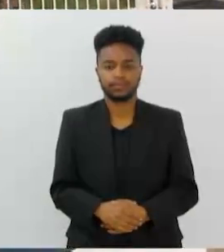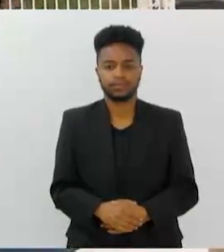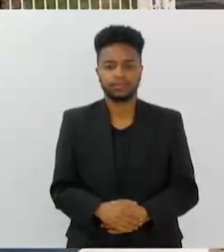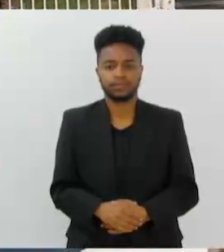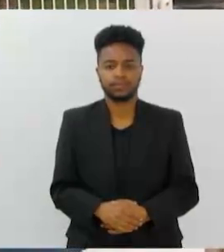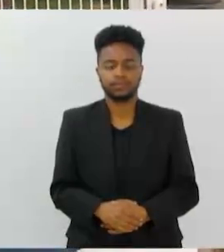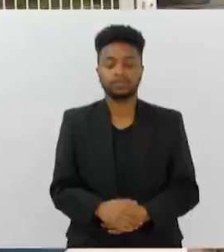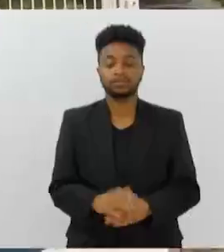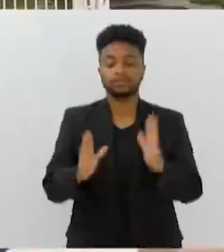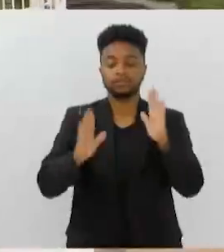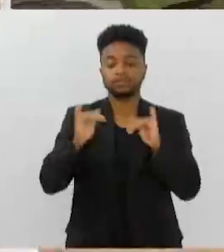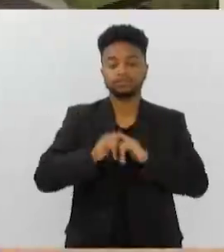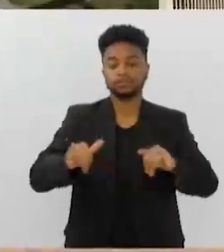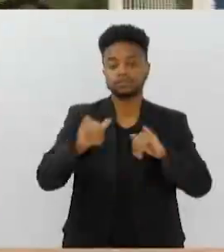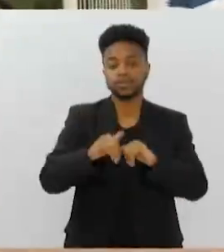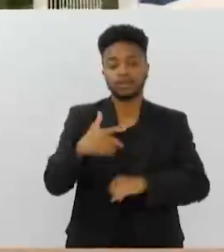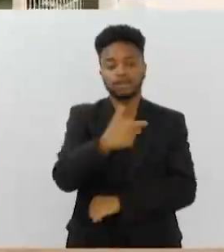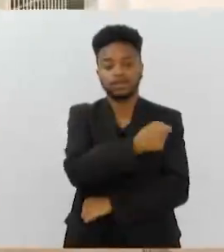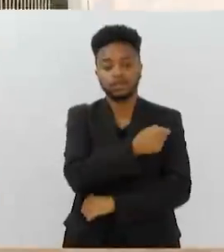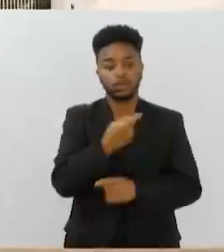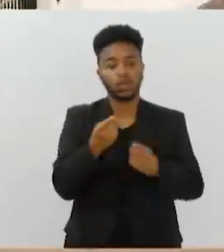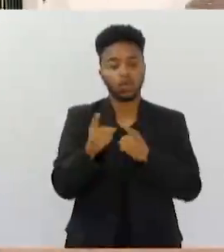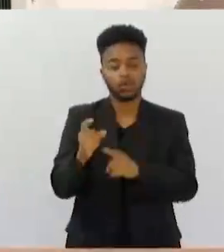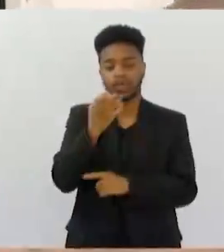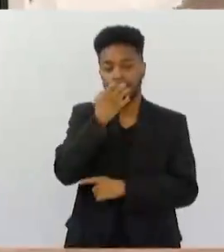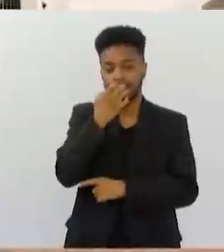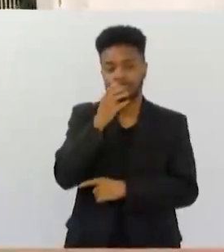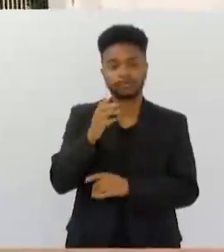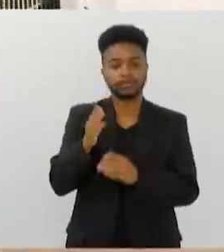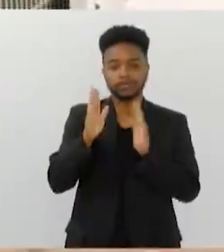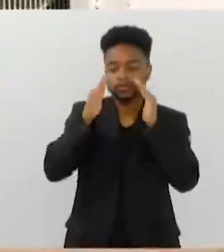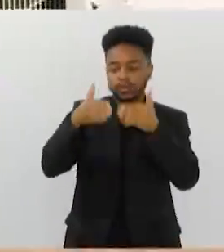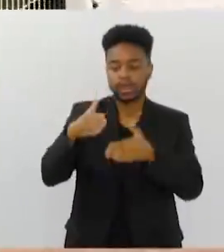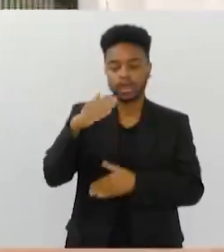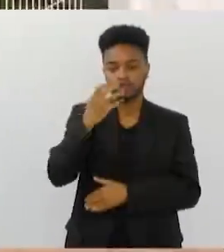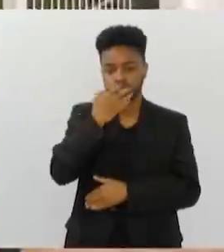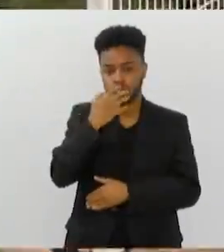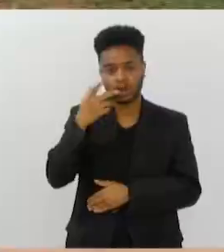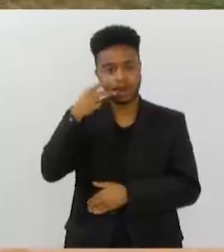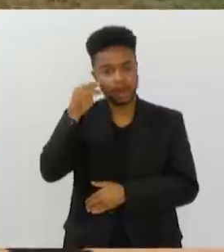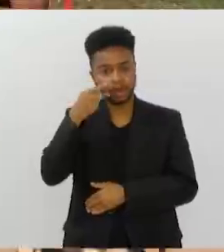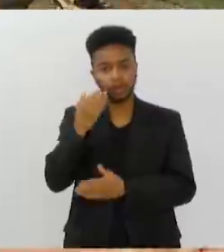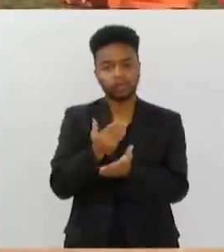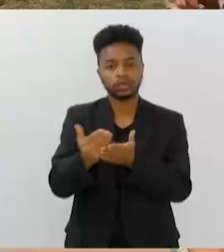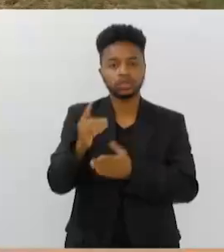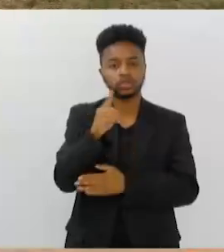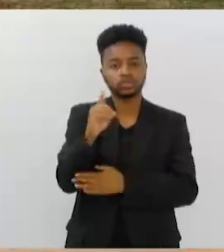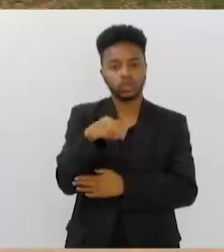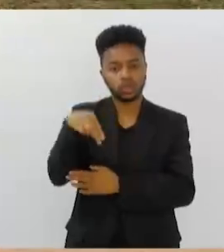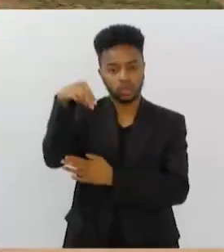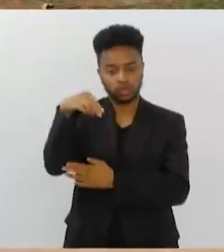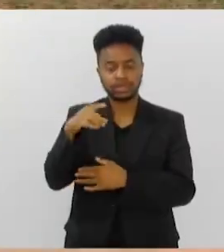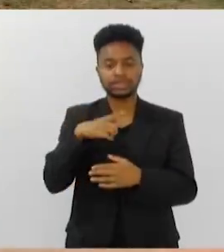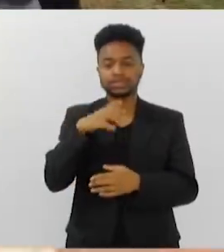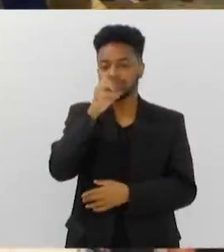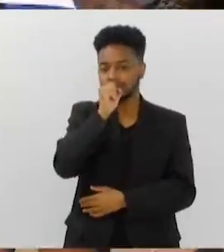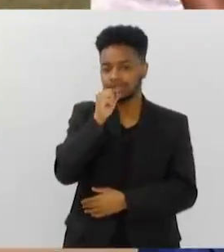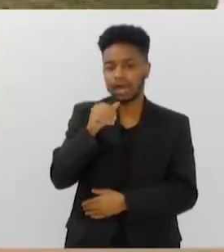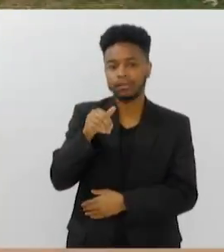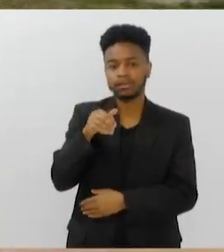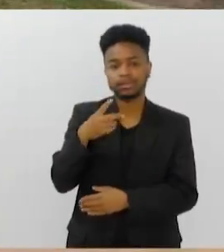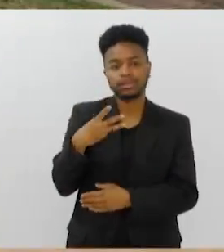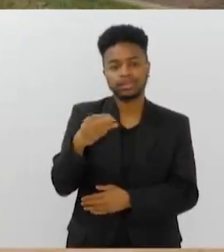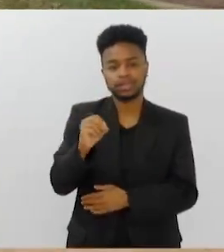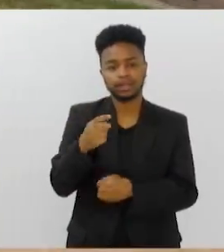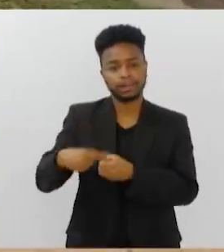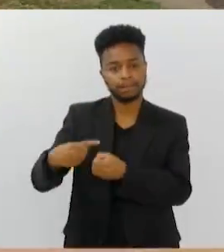A campanha anual de vacinação antirrábica para cães e gatos avança pela Zona Norte. Neste sábado serão contemplados mais de 30 bairros da